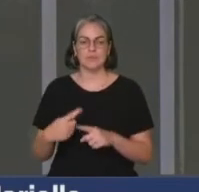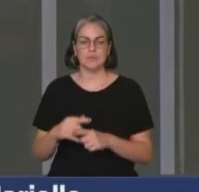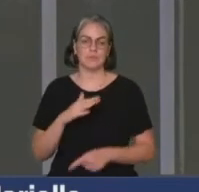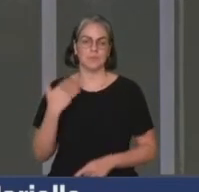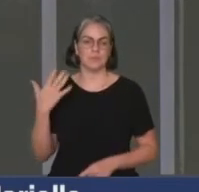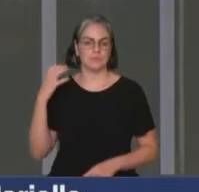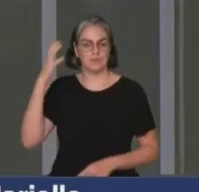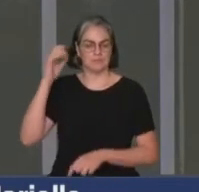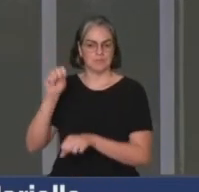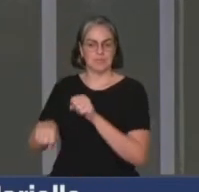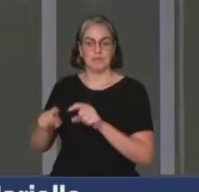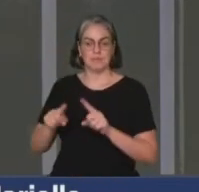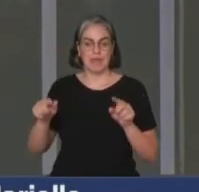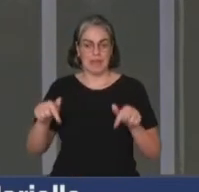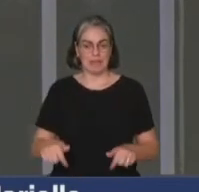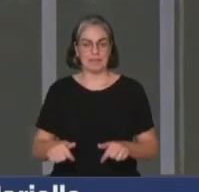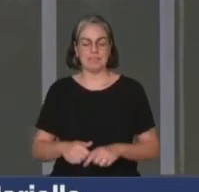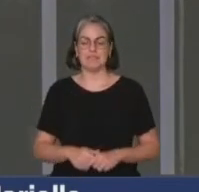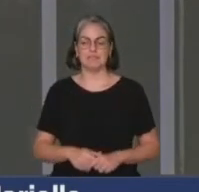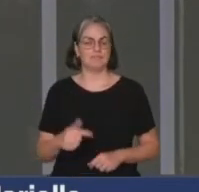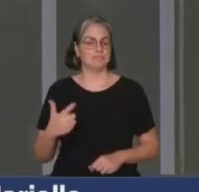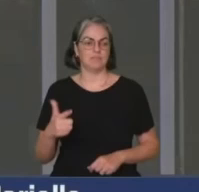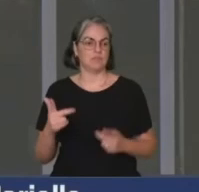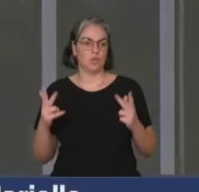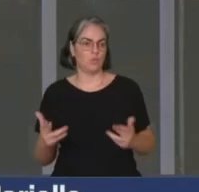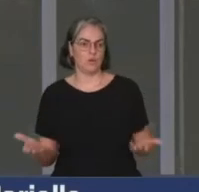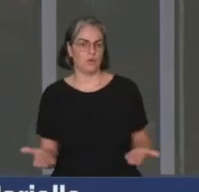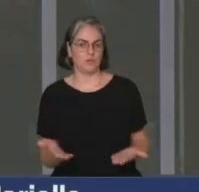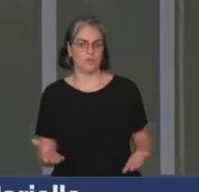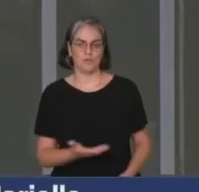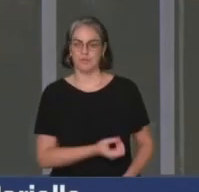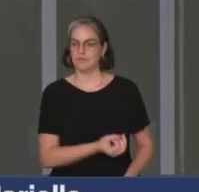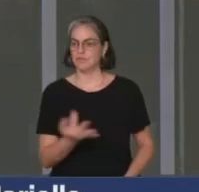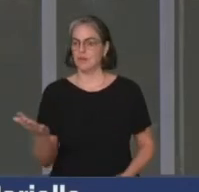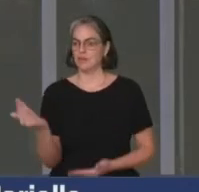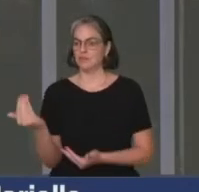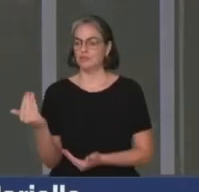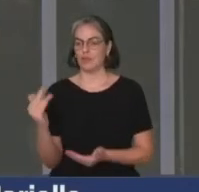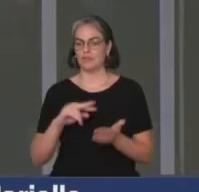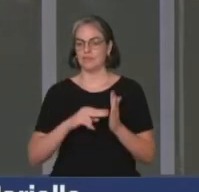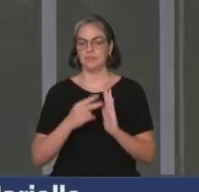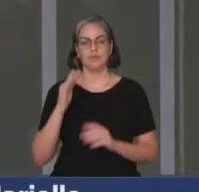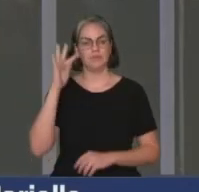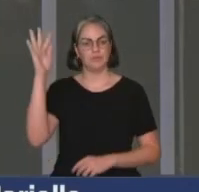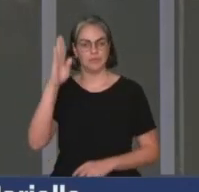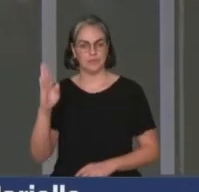Só que esse plenário, ao invés de ter tantos jovens que representam o futuro desse país,